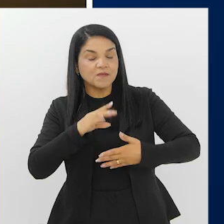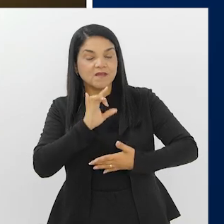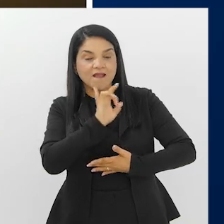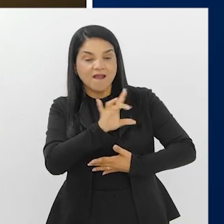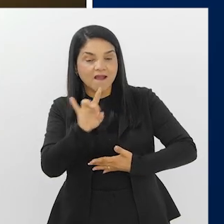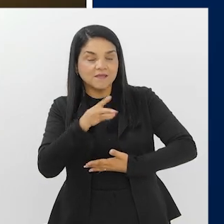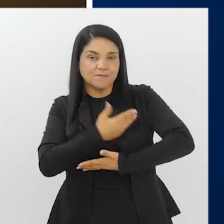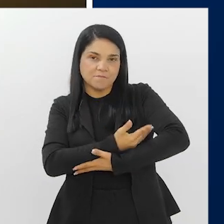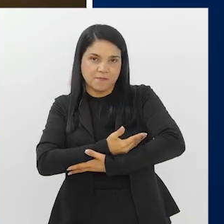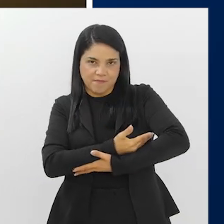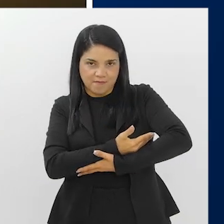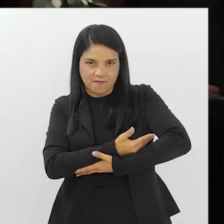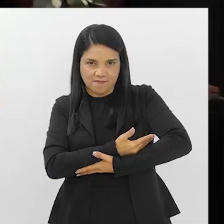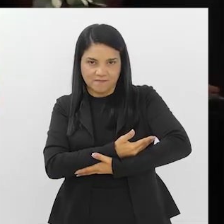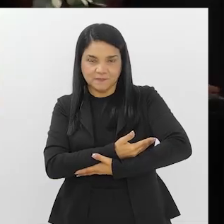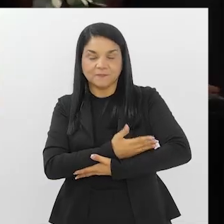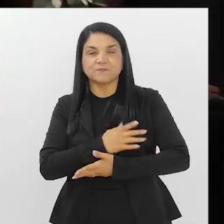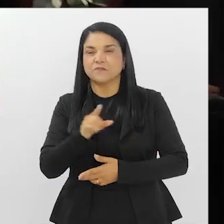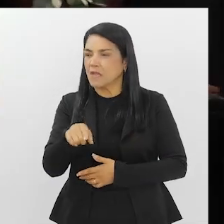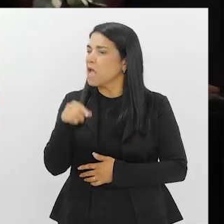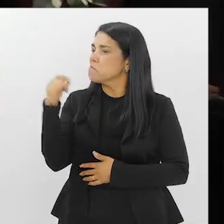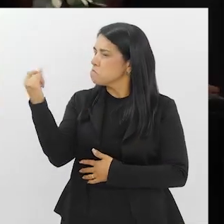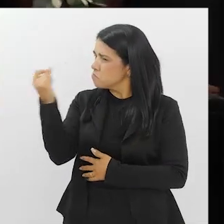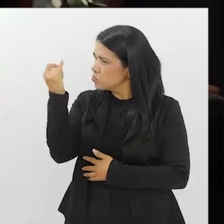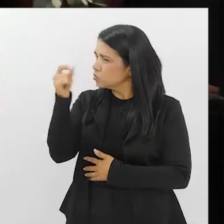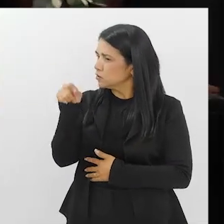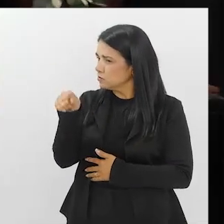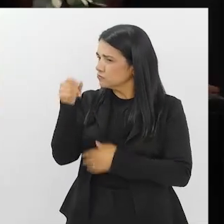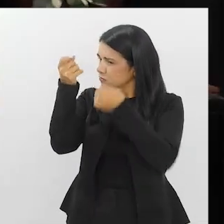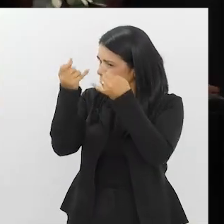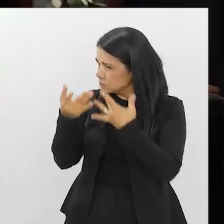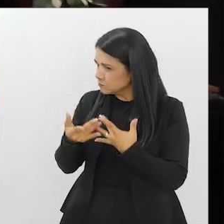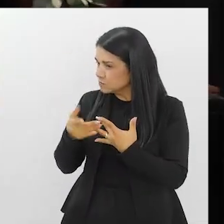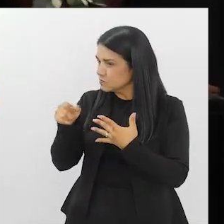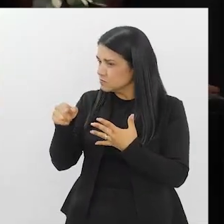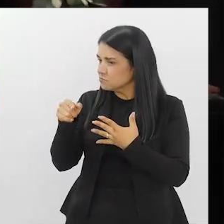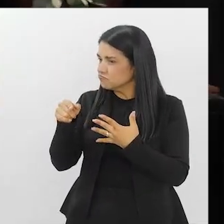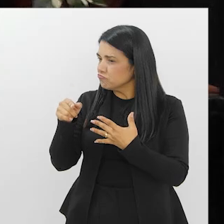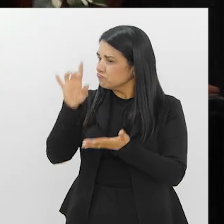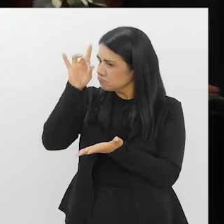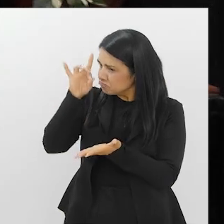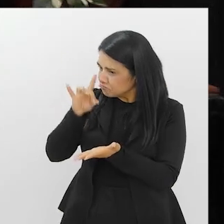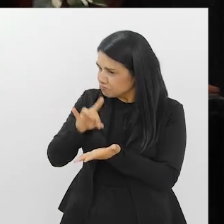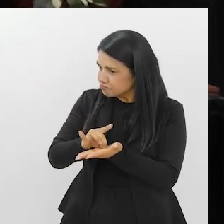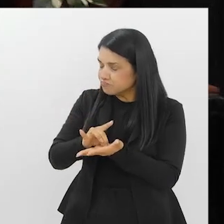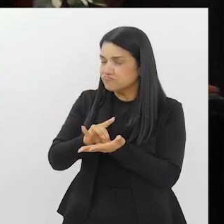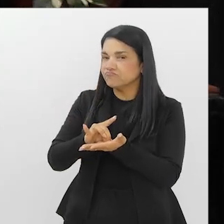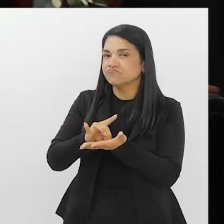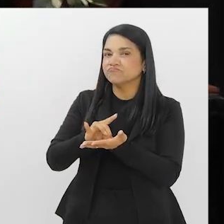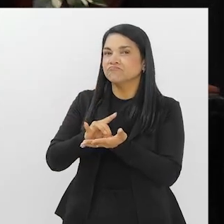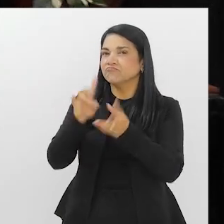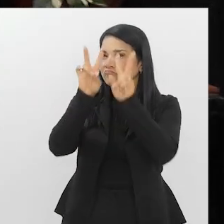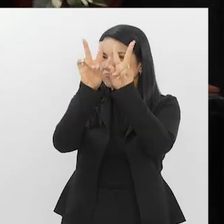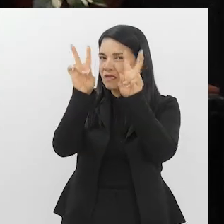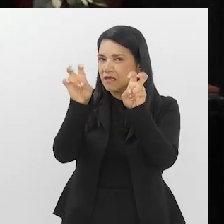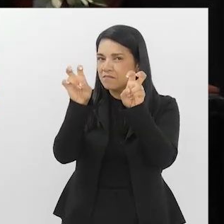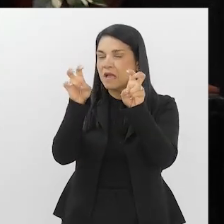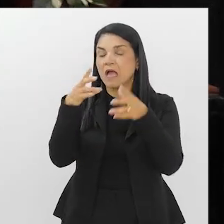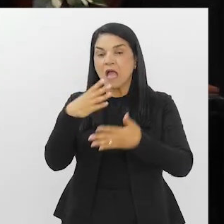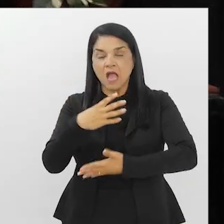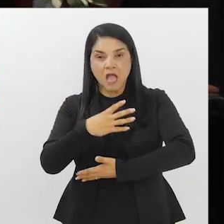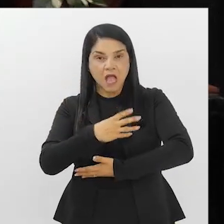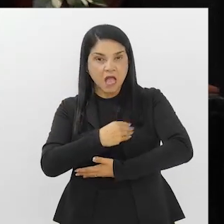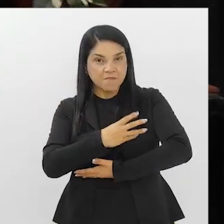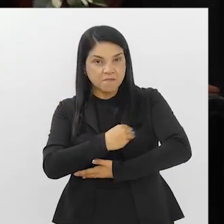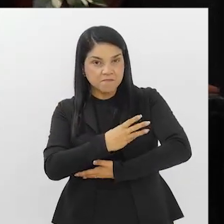seu bebê. É muito importante isso que você está falando, porque eu vejo bastante originalidade nessa matéria, apesar de